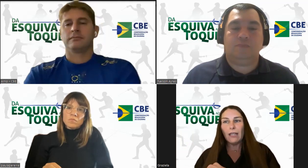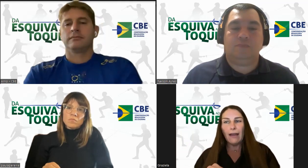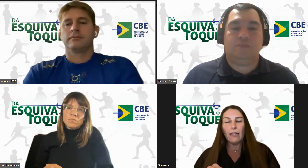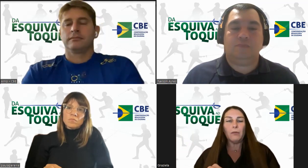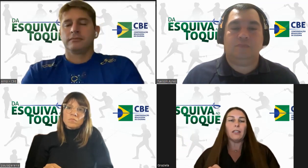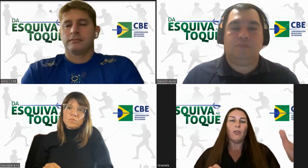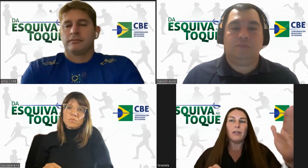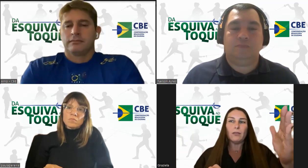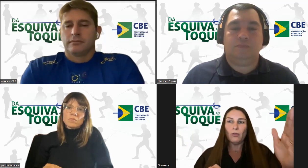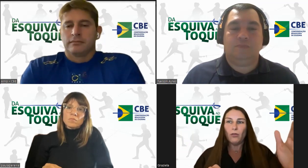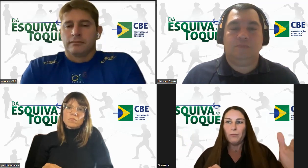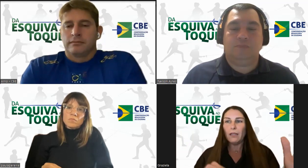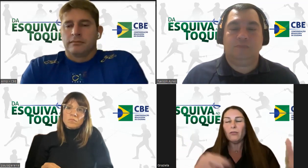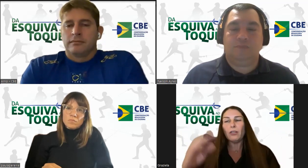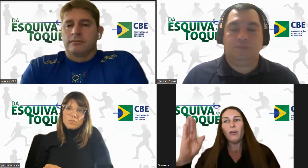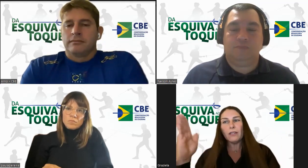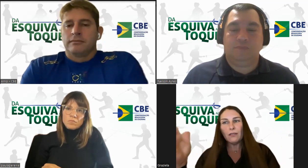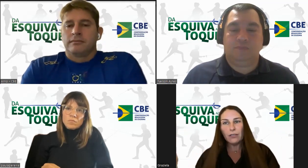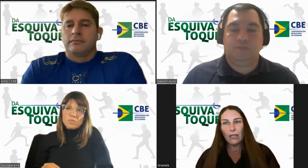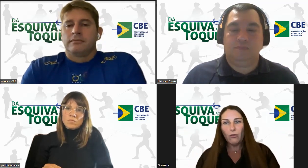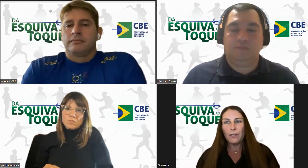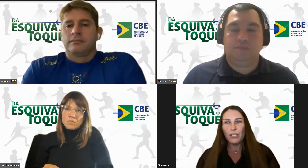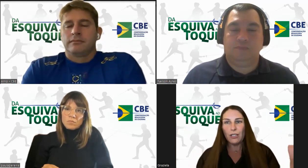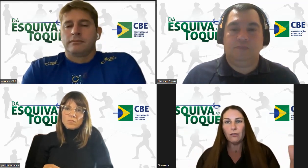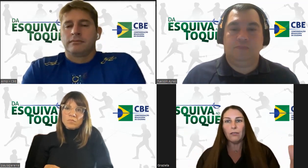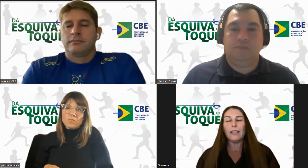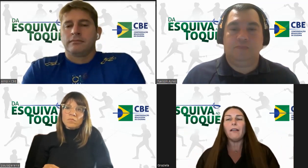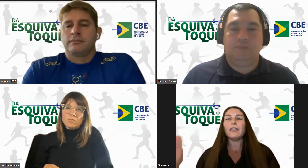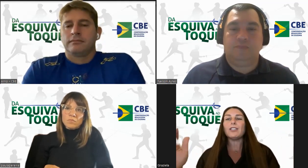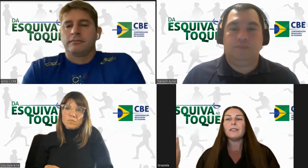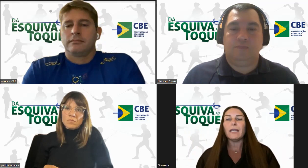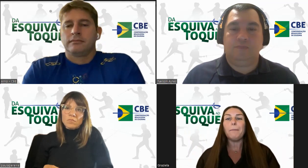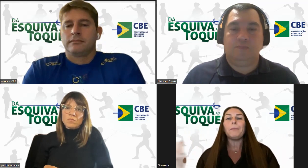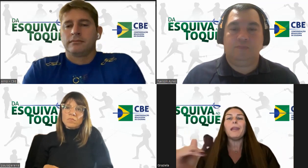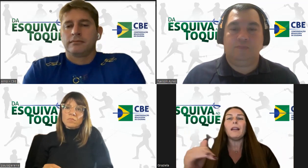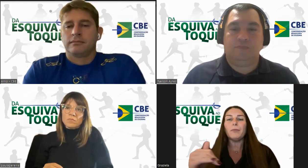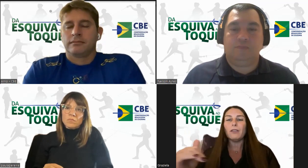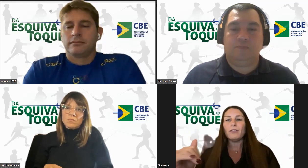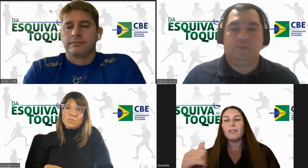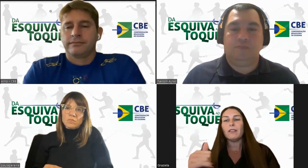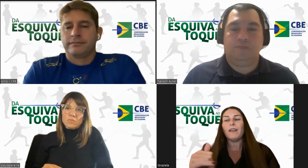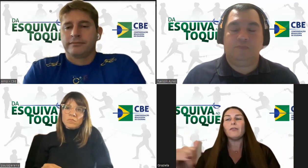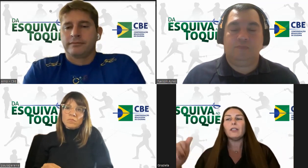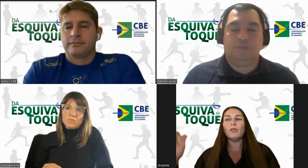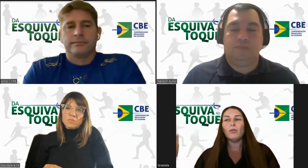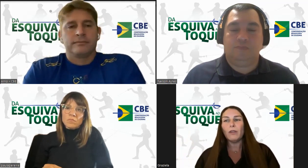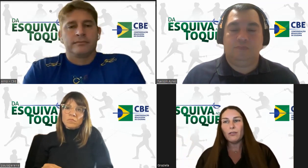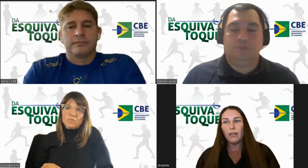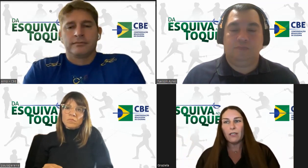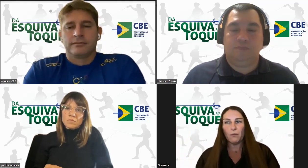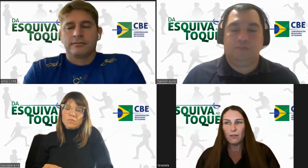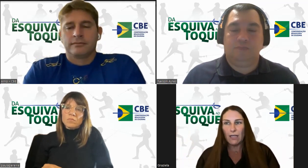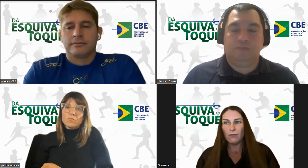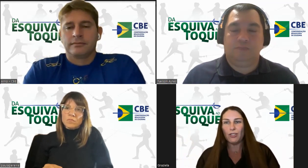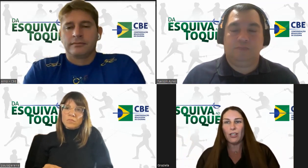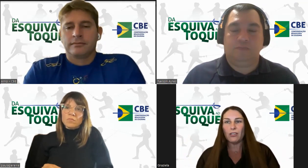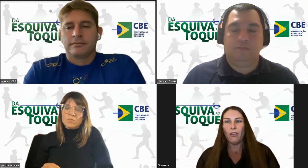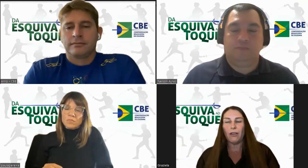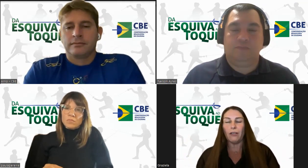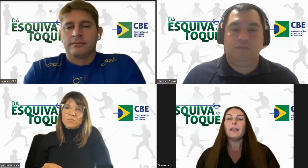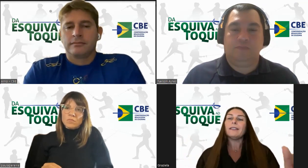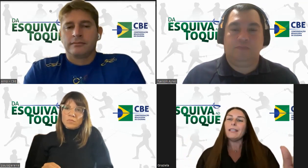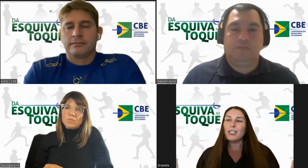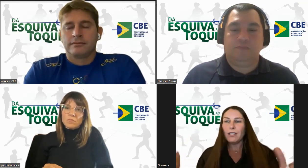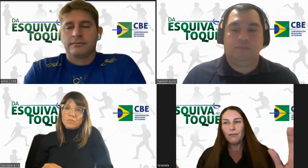novo lembrar do time que horas eu tô comendo e que horas eu vou estar competindo o ideal é que a gente tenha pelo menos um intervalo de duas horas para o processo